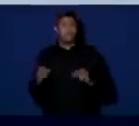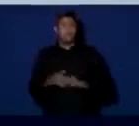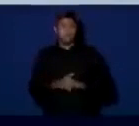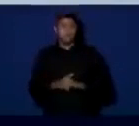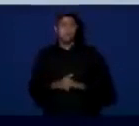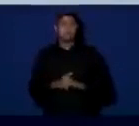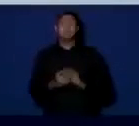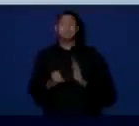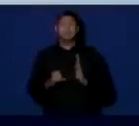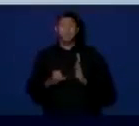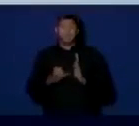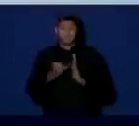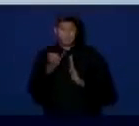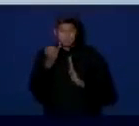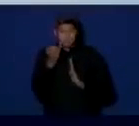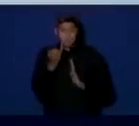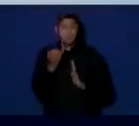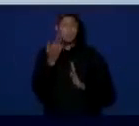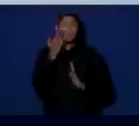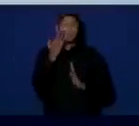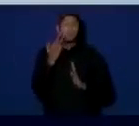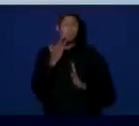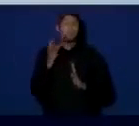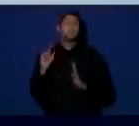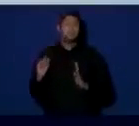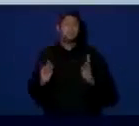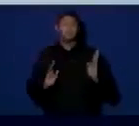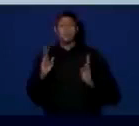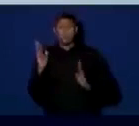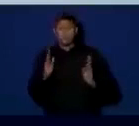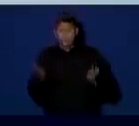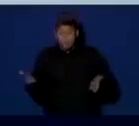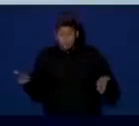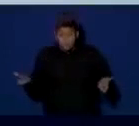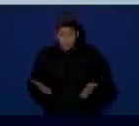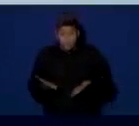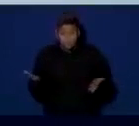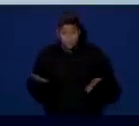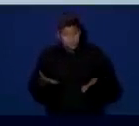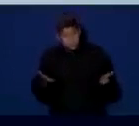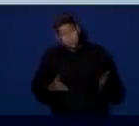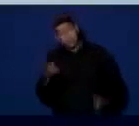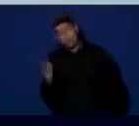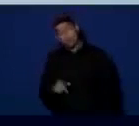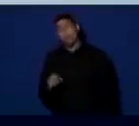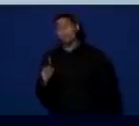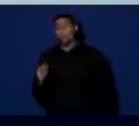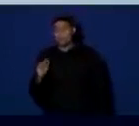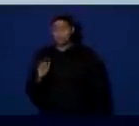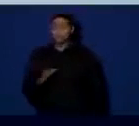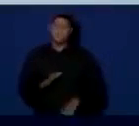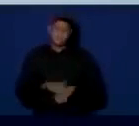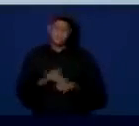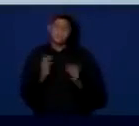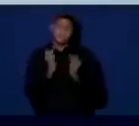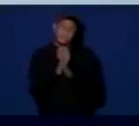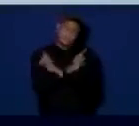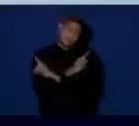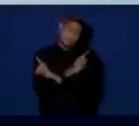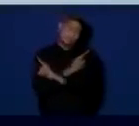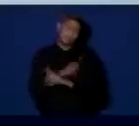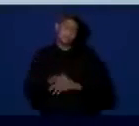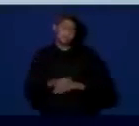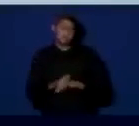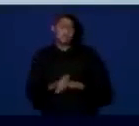com essa inflação, sendo que eu acho que o momento atual, né, ele é muito mais delicado do que